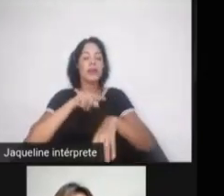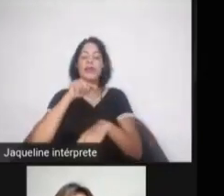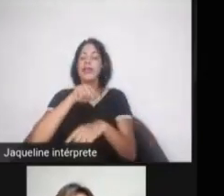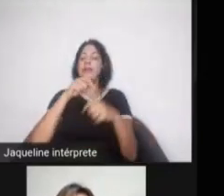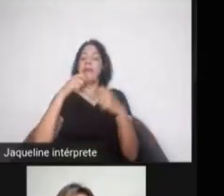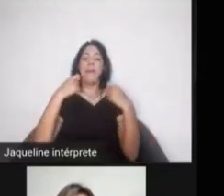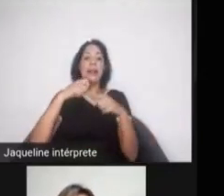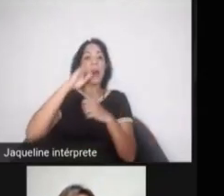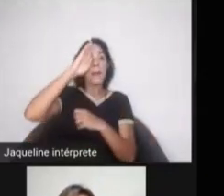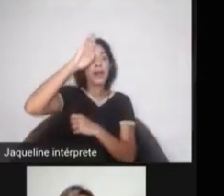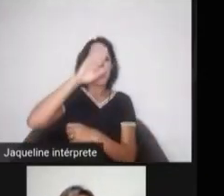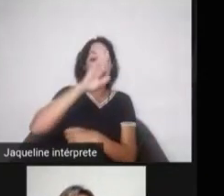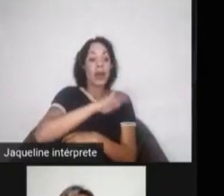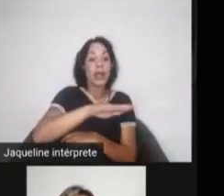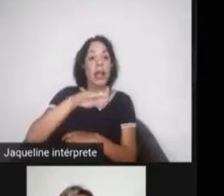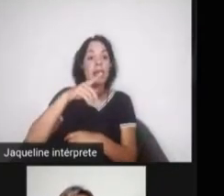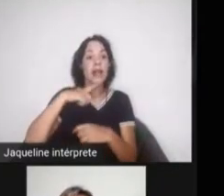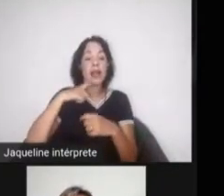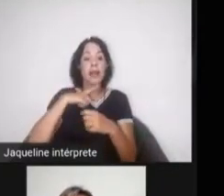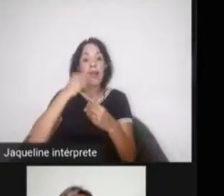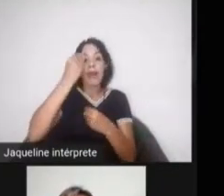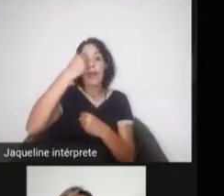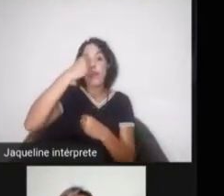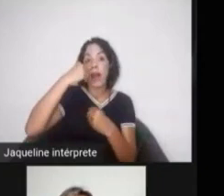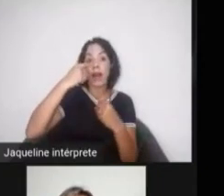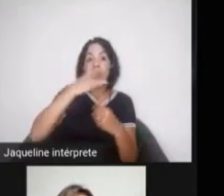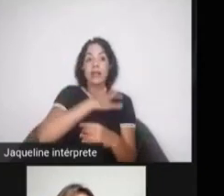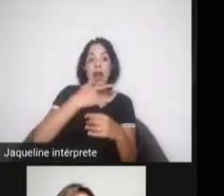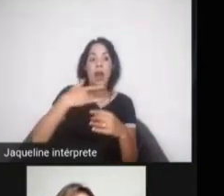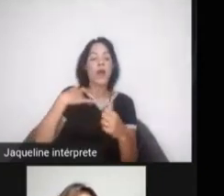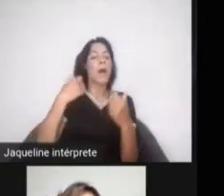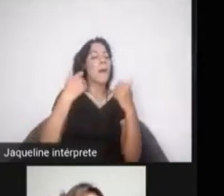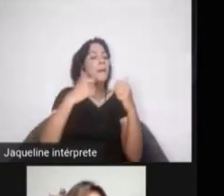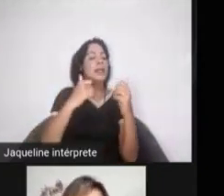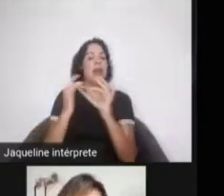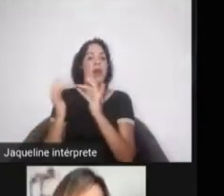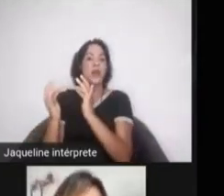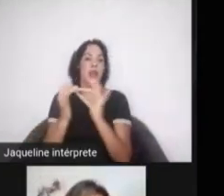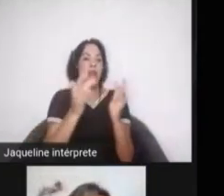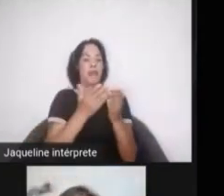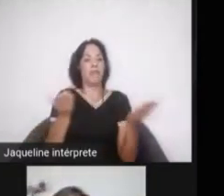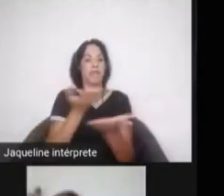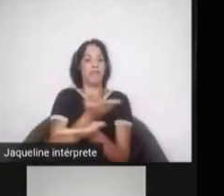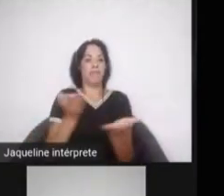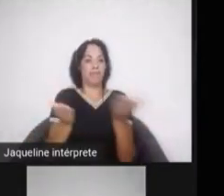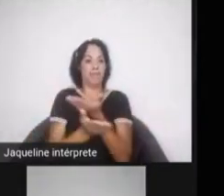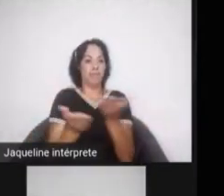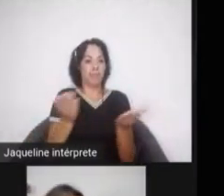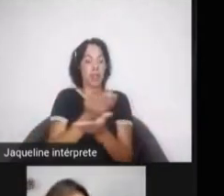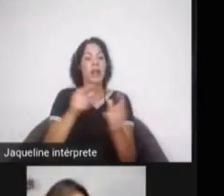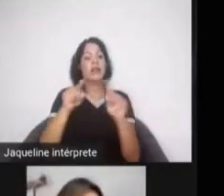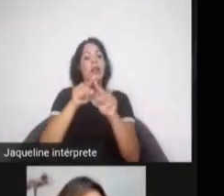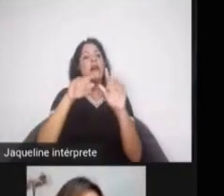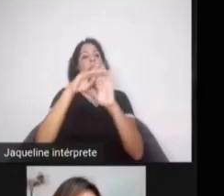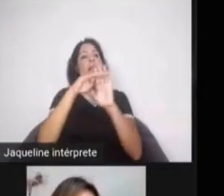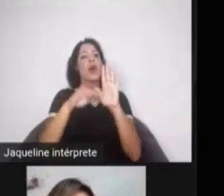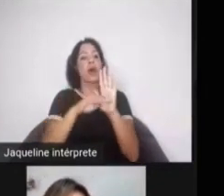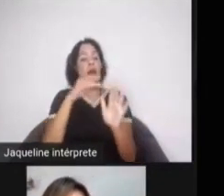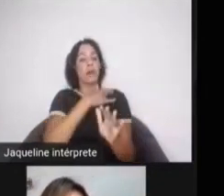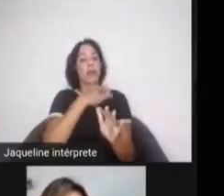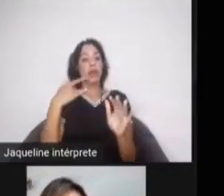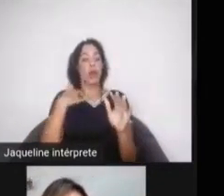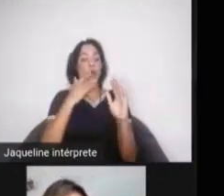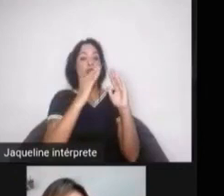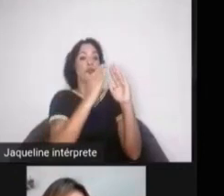de saúde, ter essas interfaces. Com o programa de atendimento domiciliar dos hospitais, vários hospitais possuem